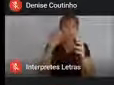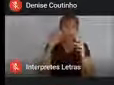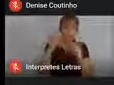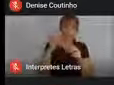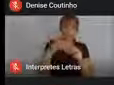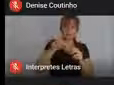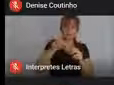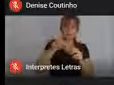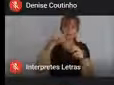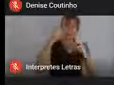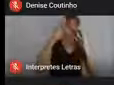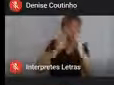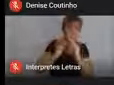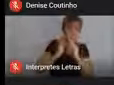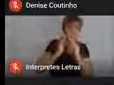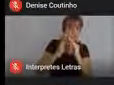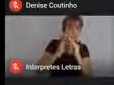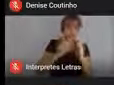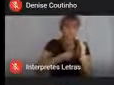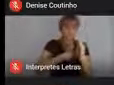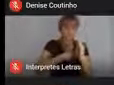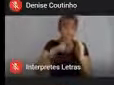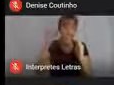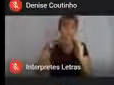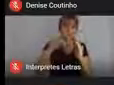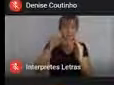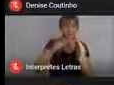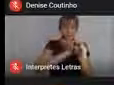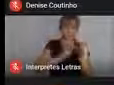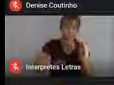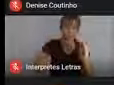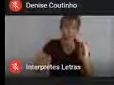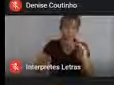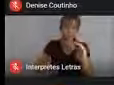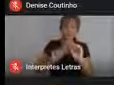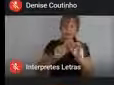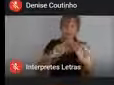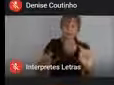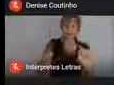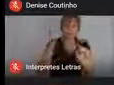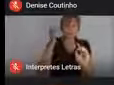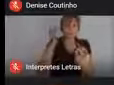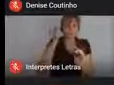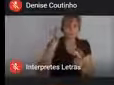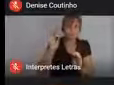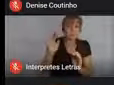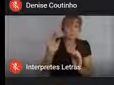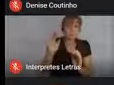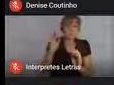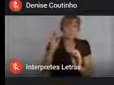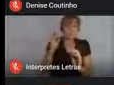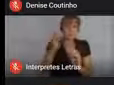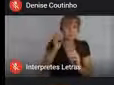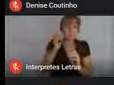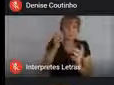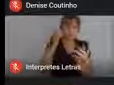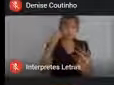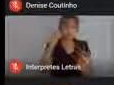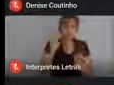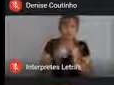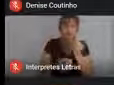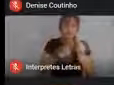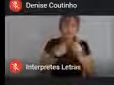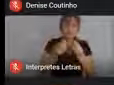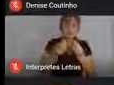naquela localidade, ele é do Vale do Acará, mas ele talvez não se reconheça, ele não se encontre, ele não sabe as suas